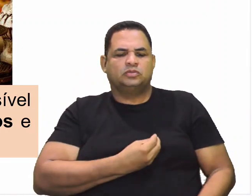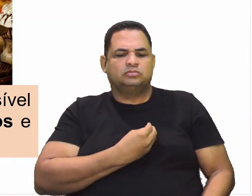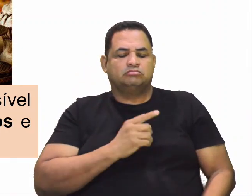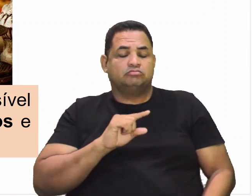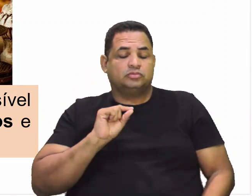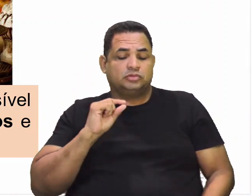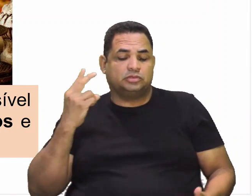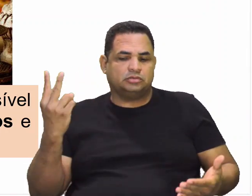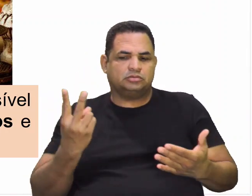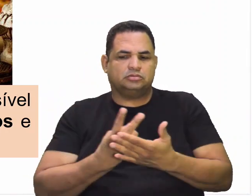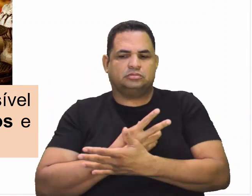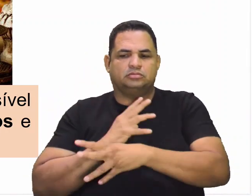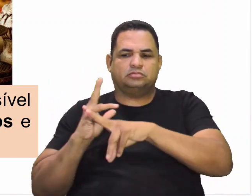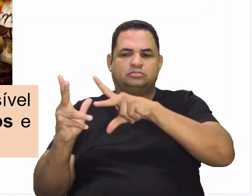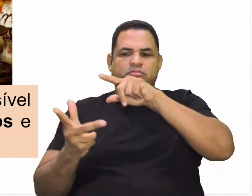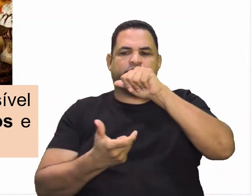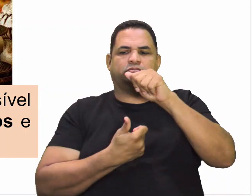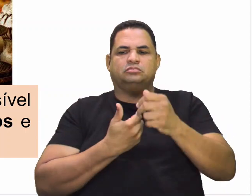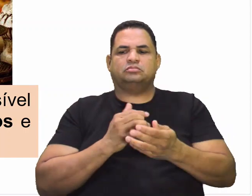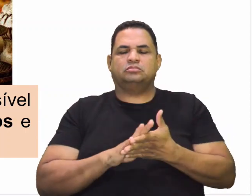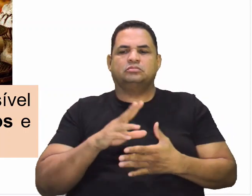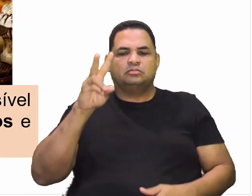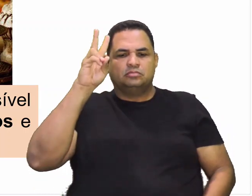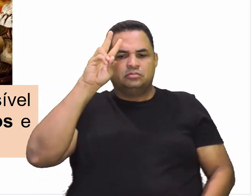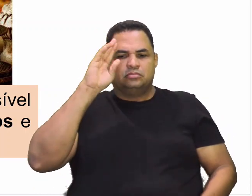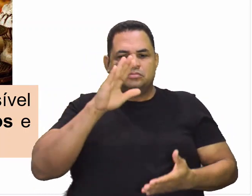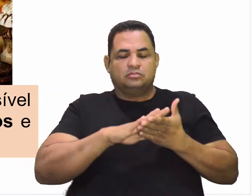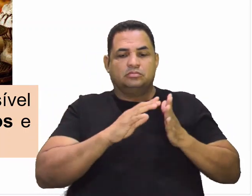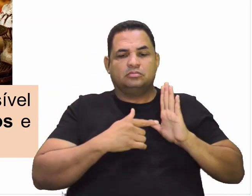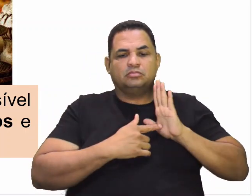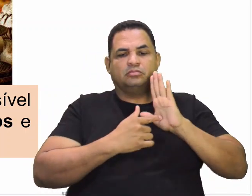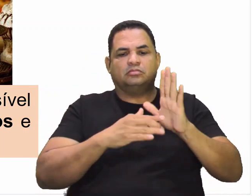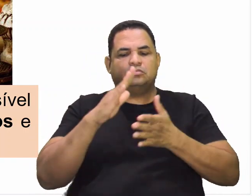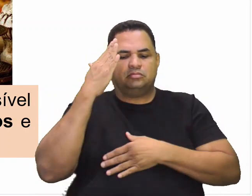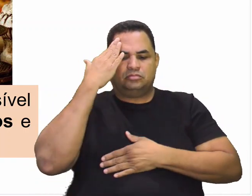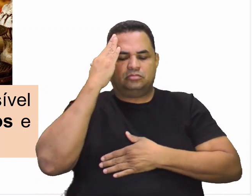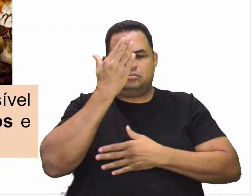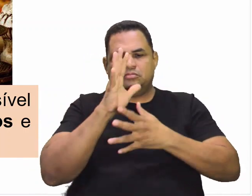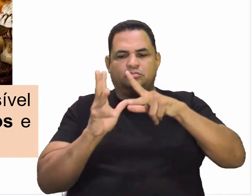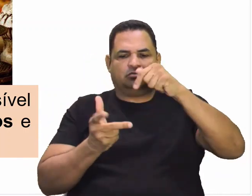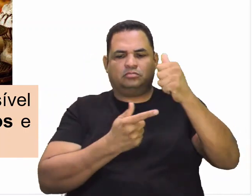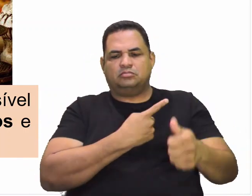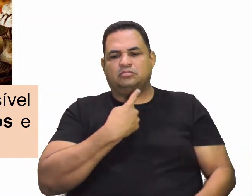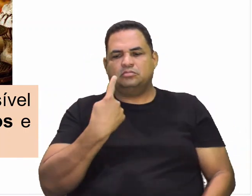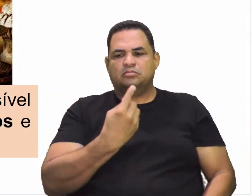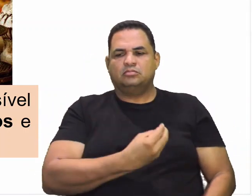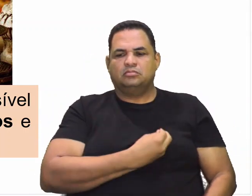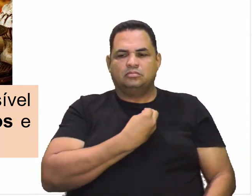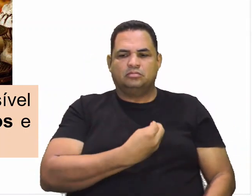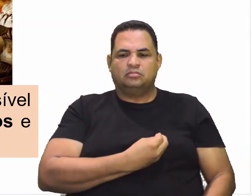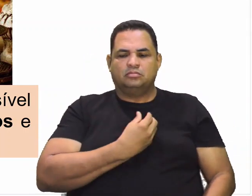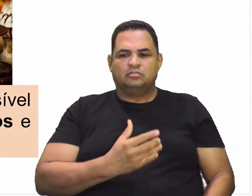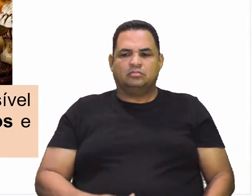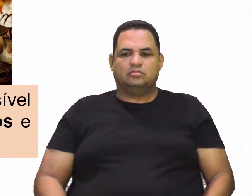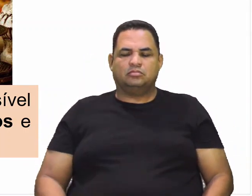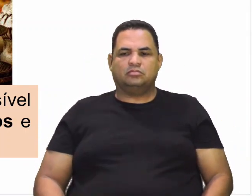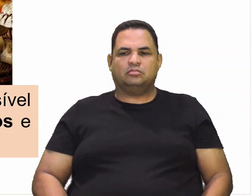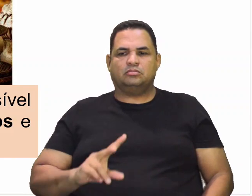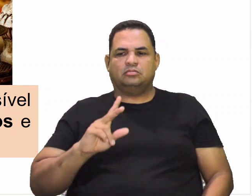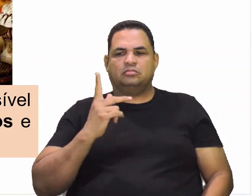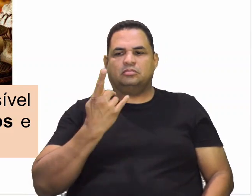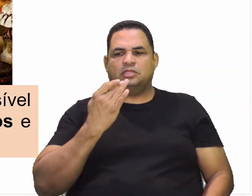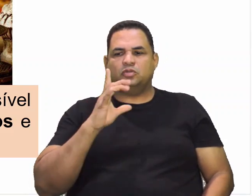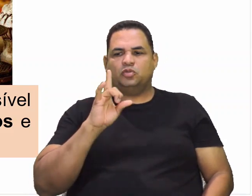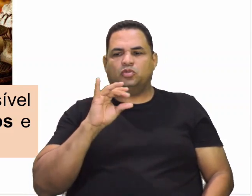está acontecendo no mundo. O conhecimento histórico vai nos trazer uma compreensão deste mundo onde nós vivemos. Heródoto